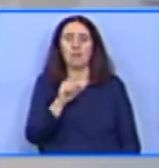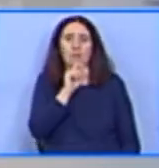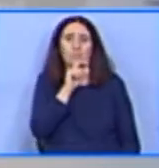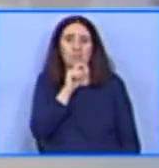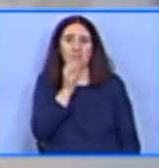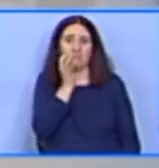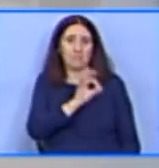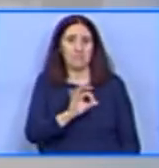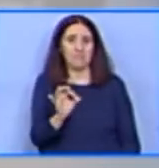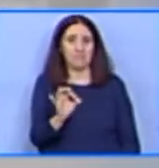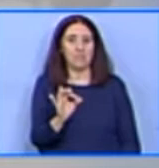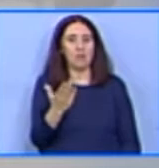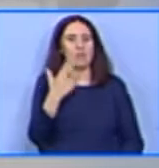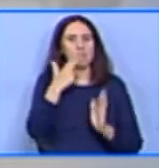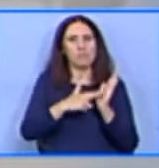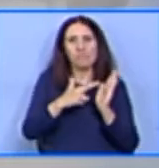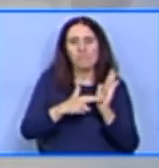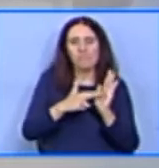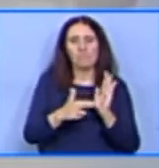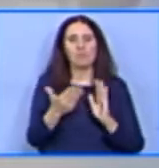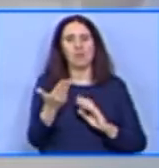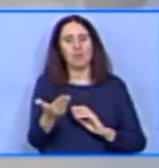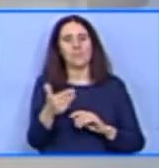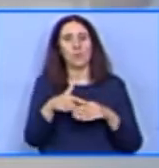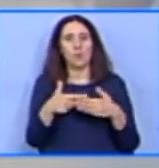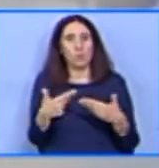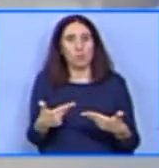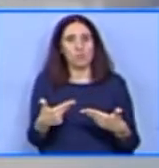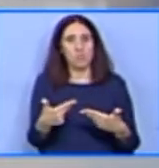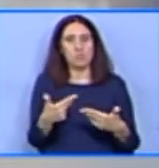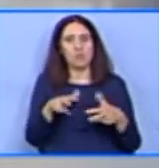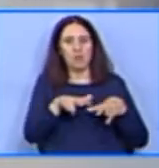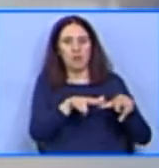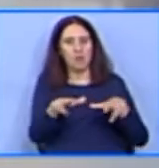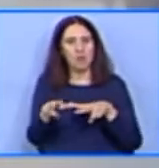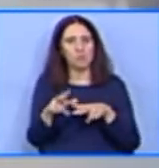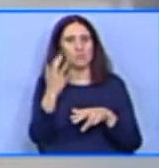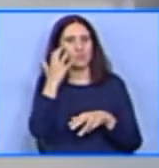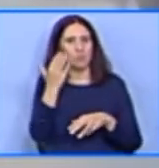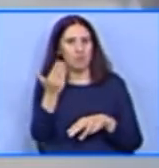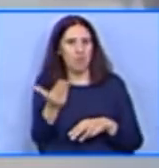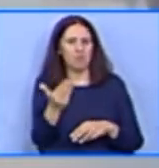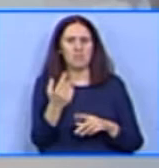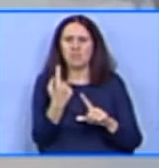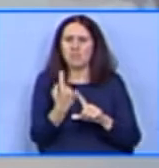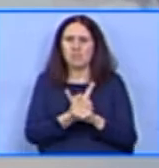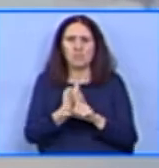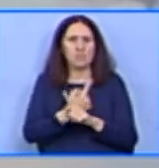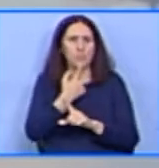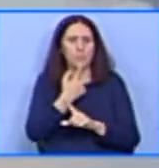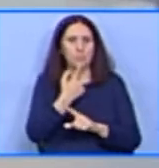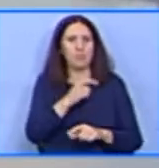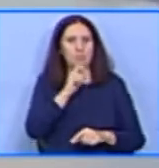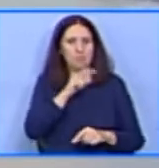oportunidade belíssima, através da leitura, através, hoje em dia, do audiovisual, através de muitas coisas, entrar